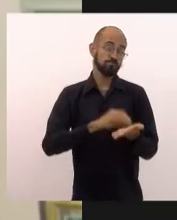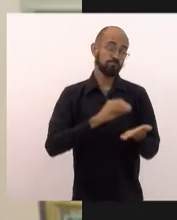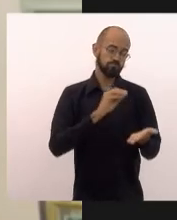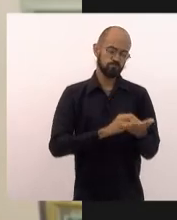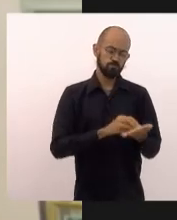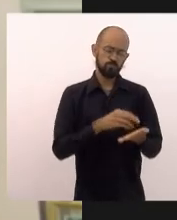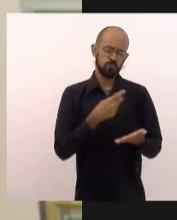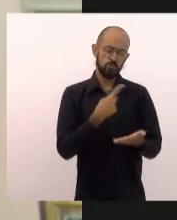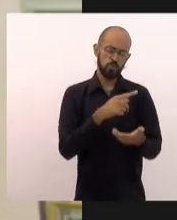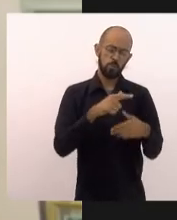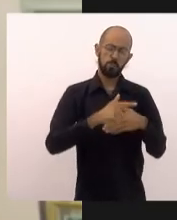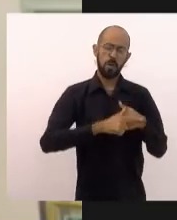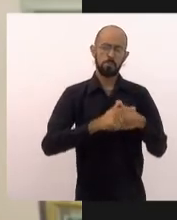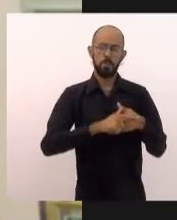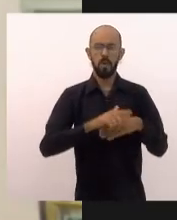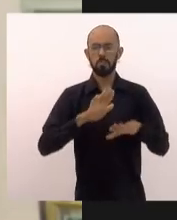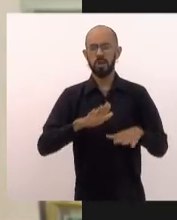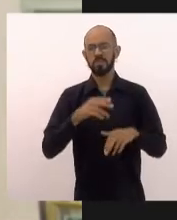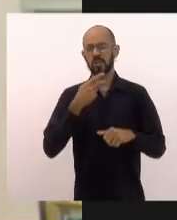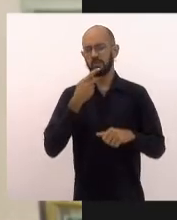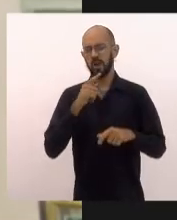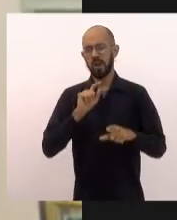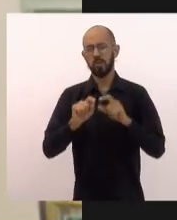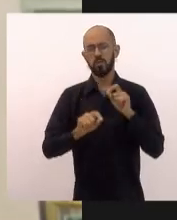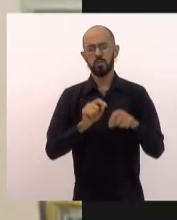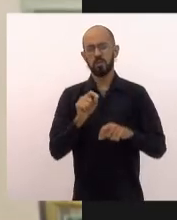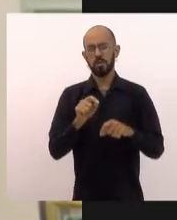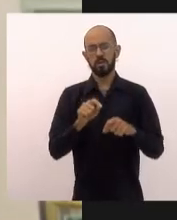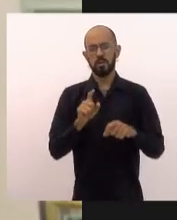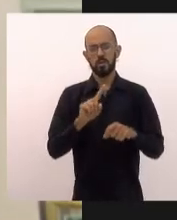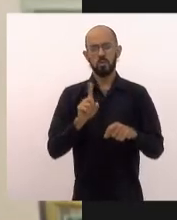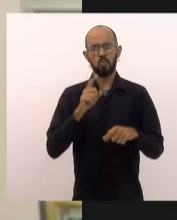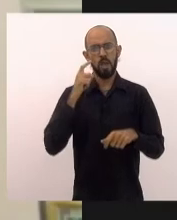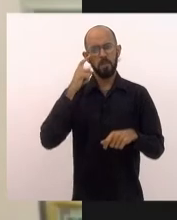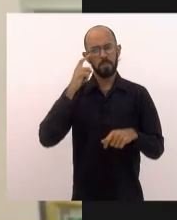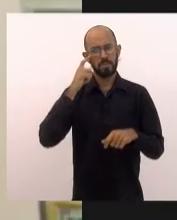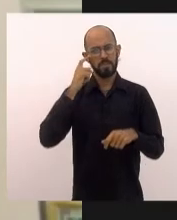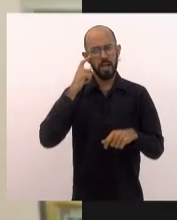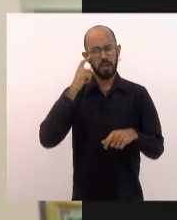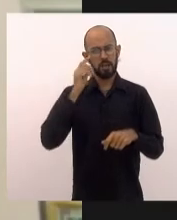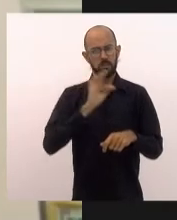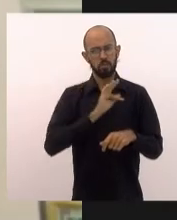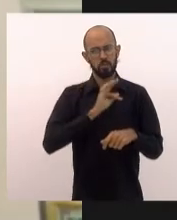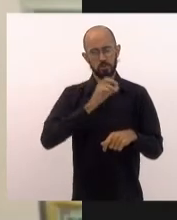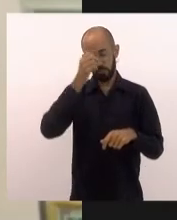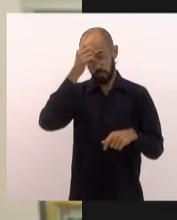missão, insiste em dizer que não pensa igual e que não é a Polícia Municipal.